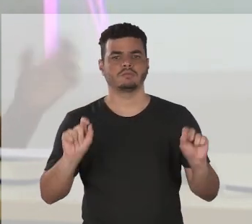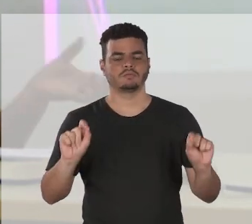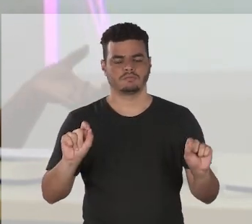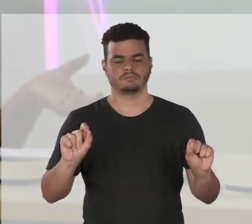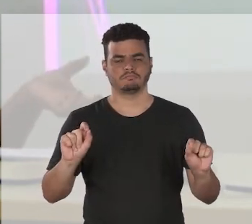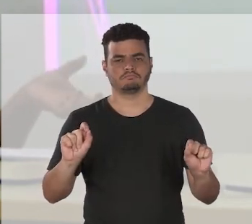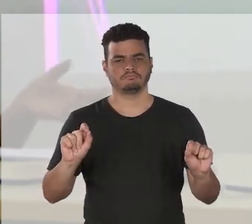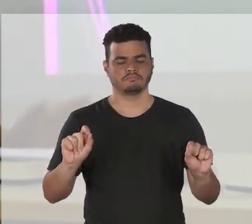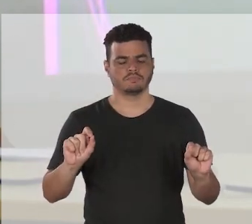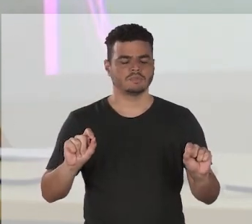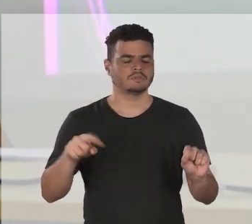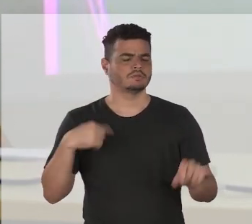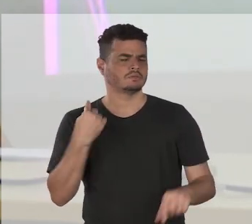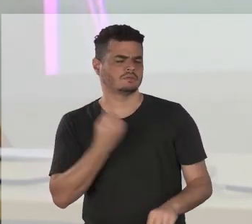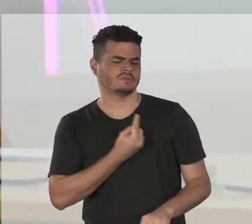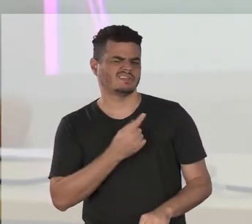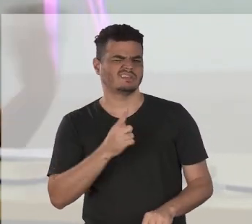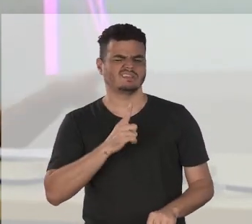alguns